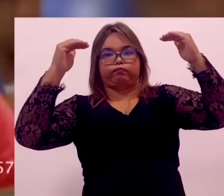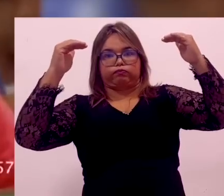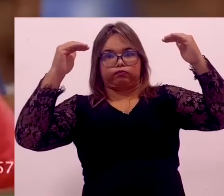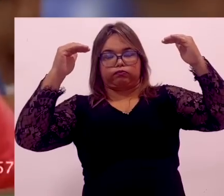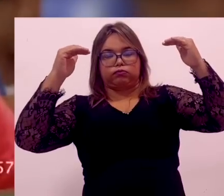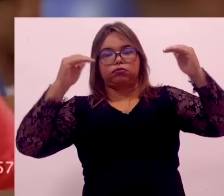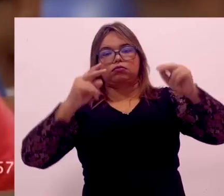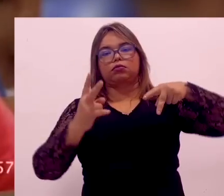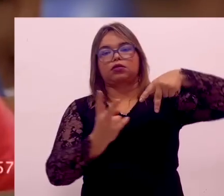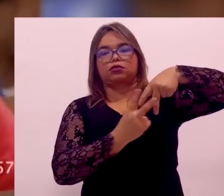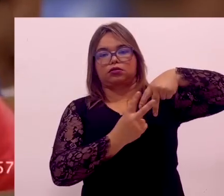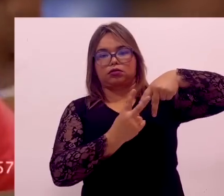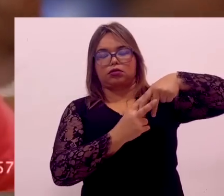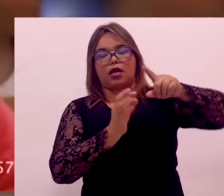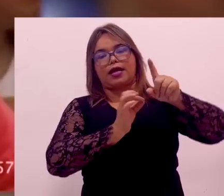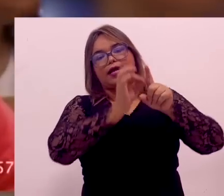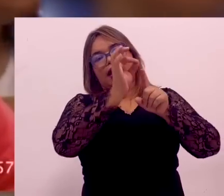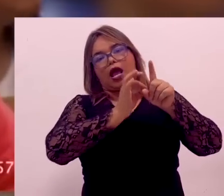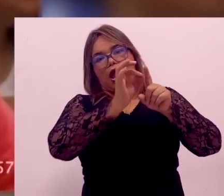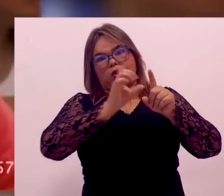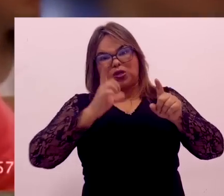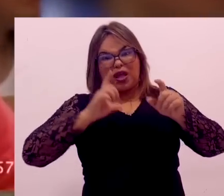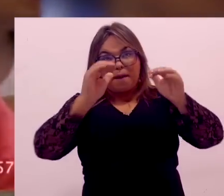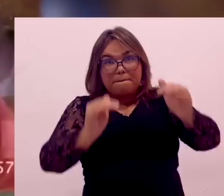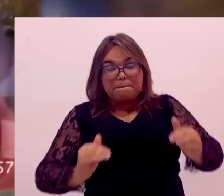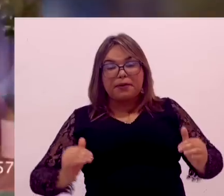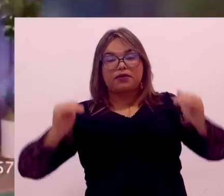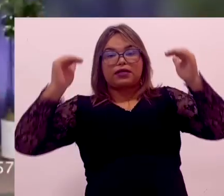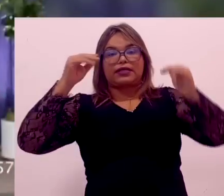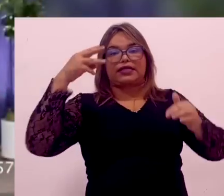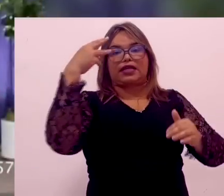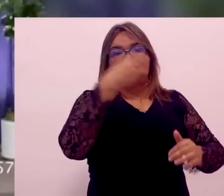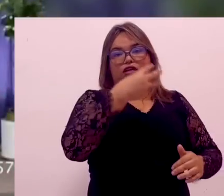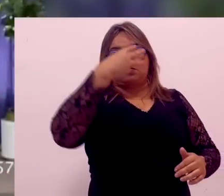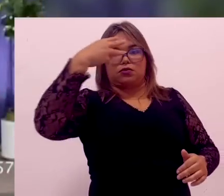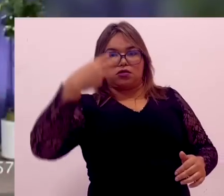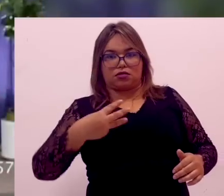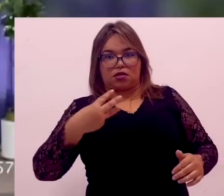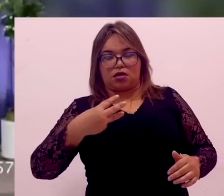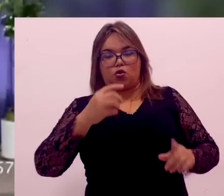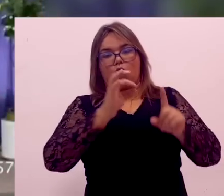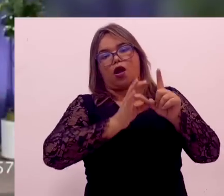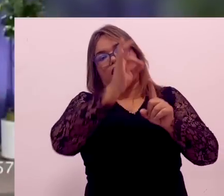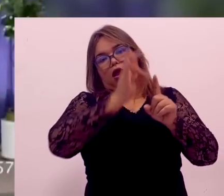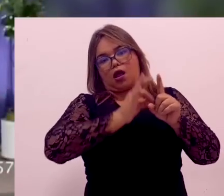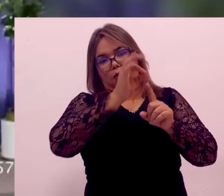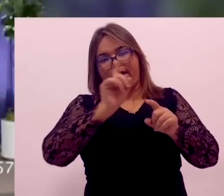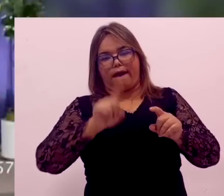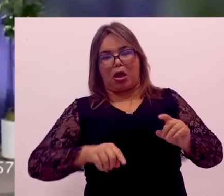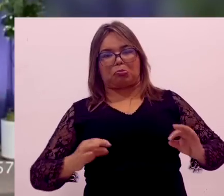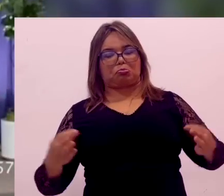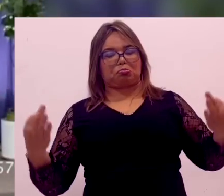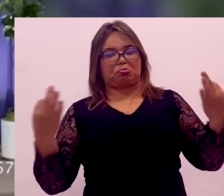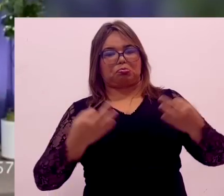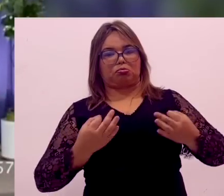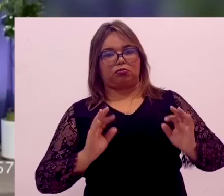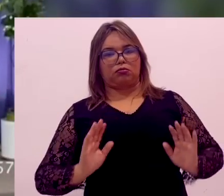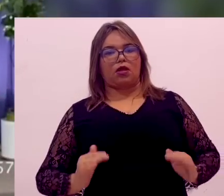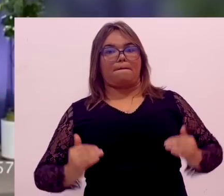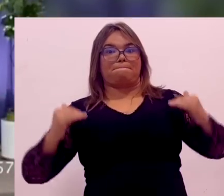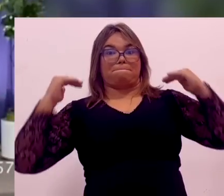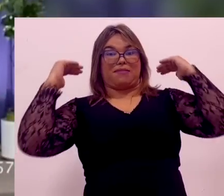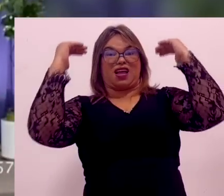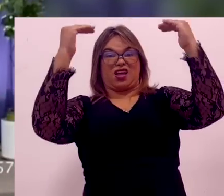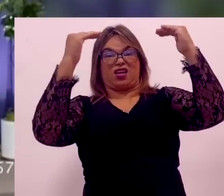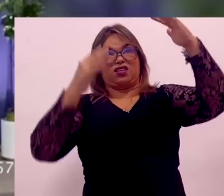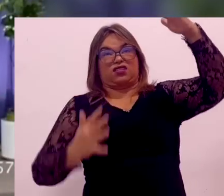maçonaria escocesa. Há um grau superior, no entanto, o 33º grau, mas esse é um grau de honra. Então, o mais